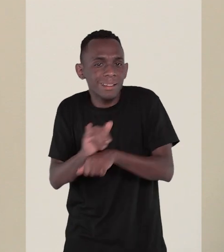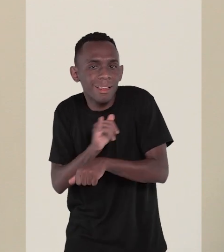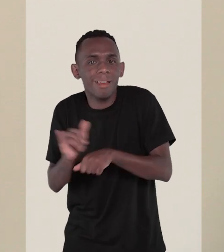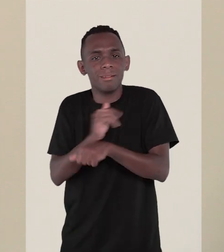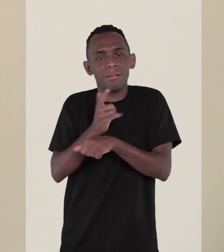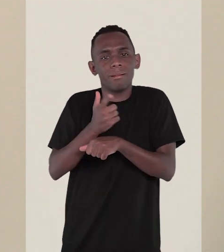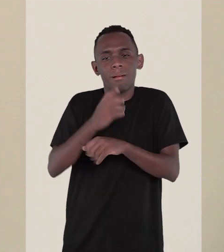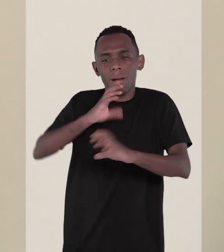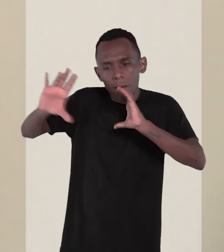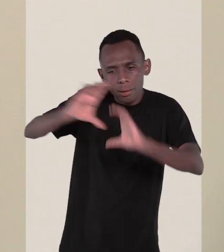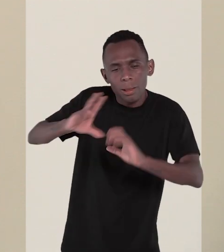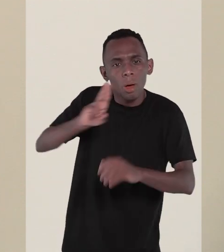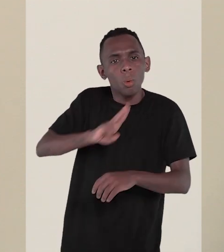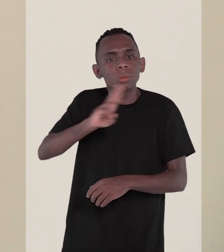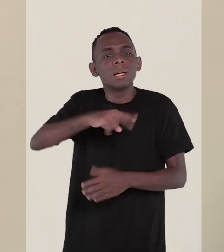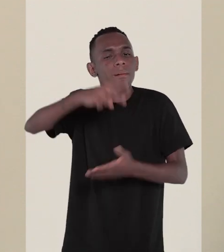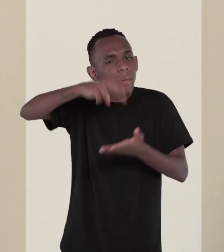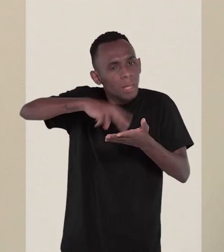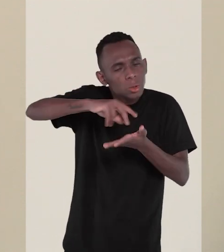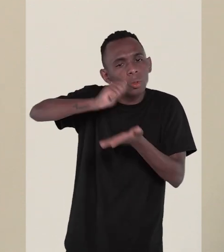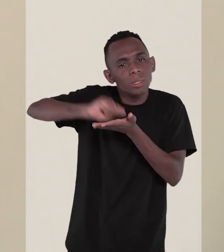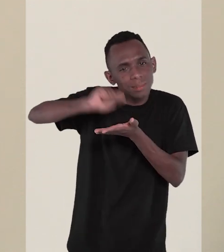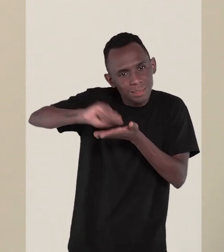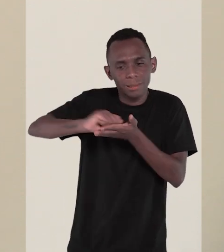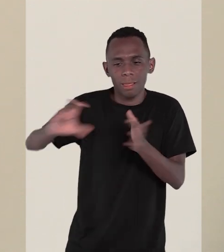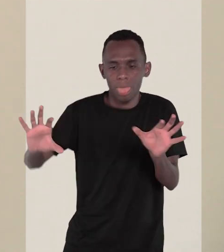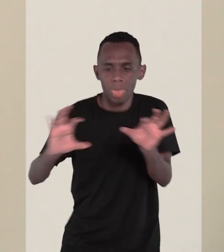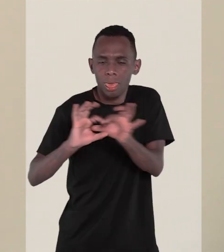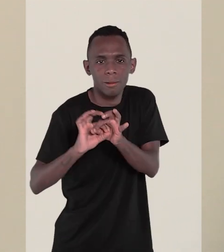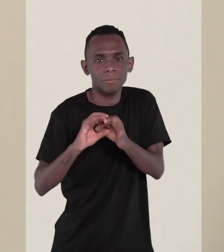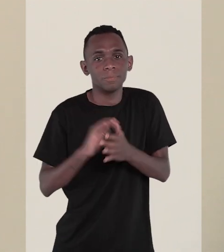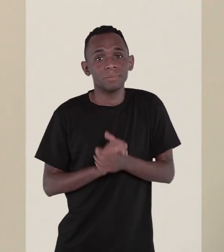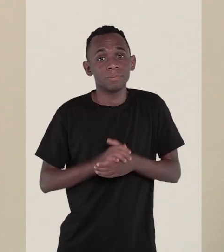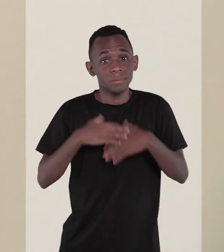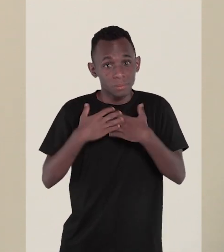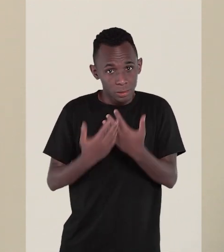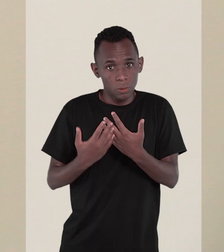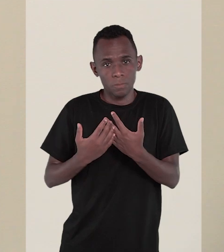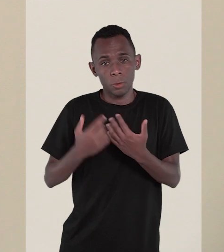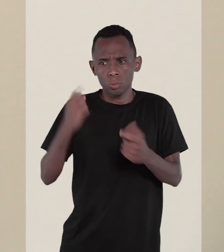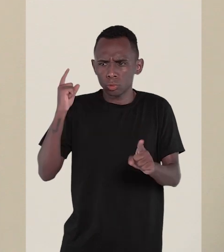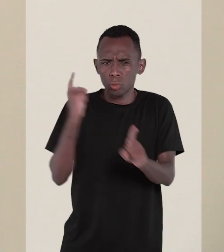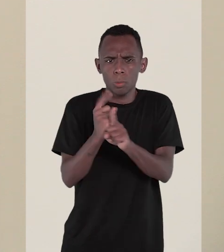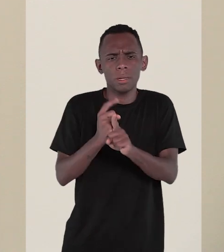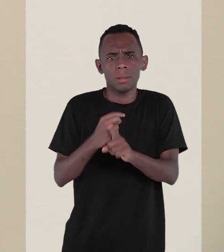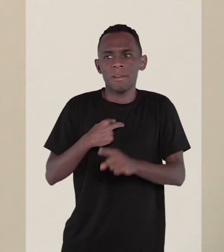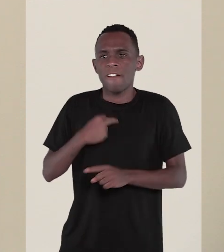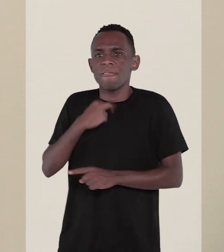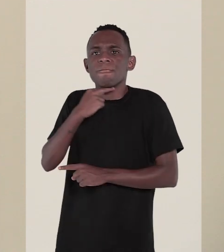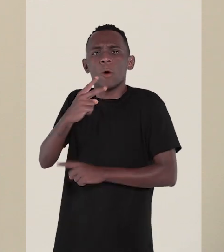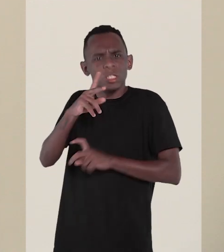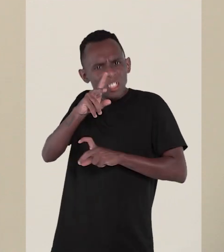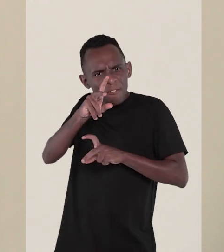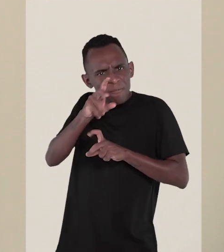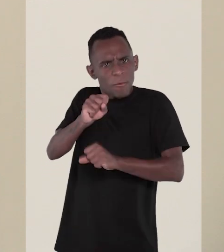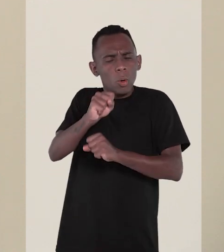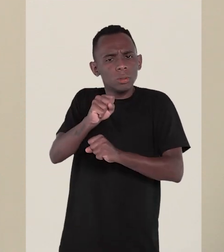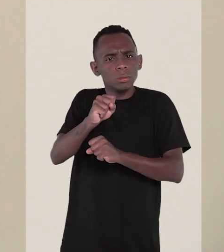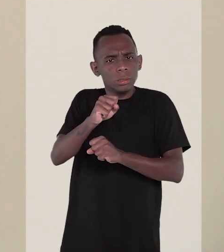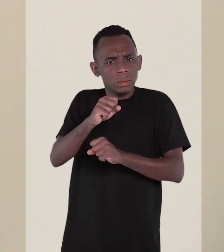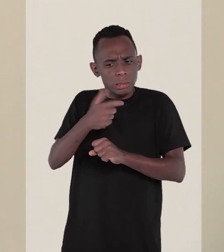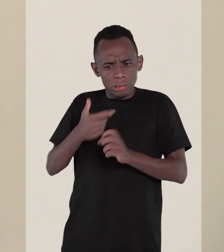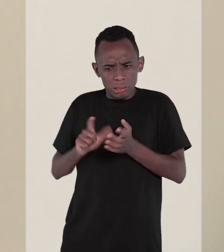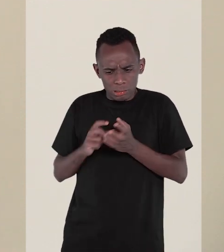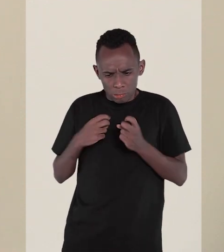melodias. E foi muito arrebatador para mim descobrir que a voz grave que me envergonhava quando eu era